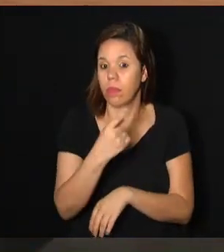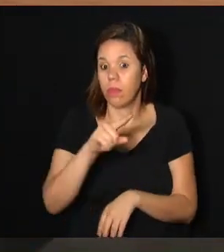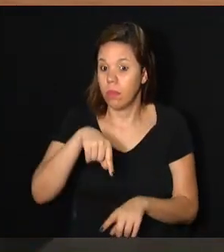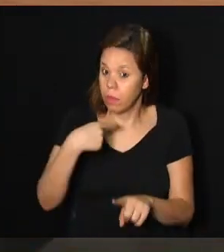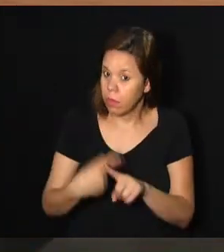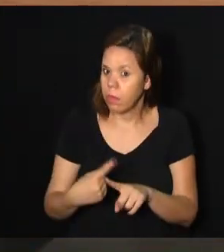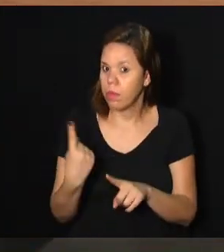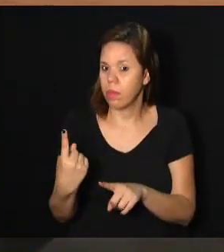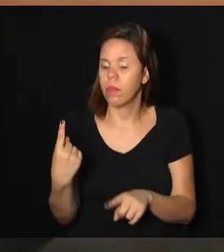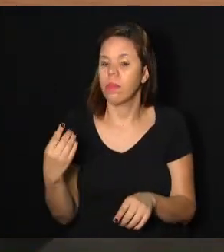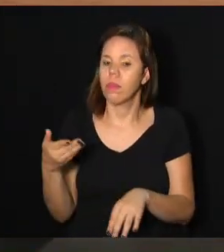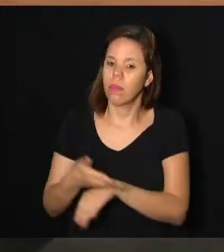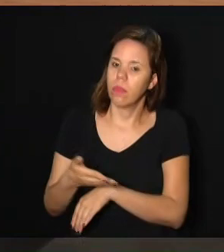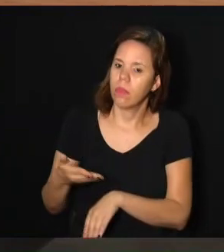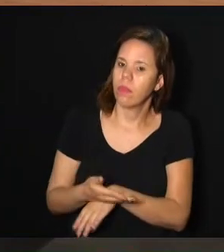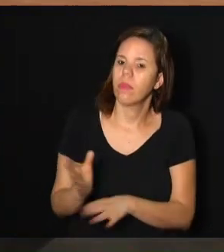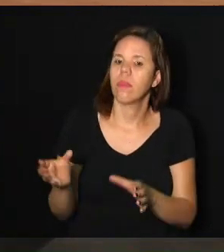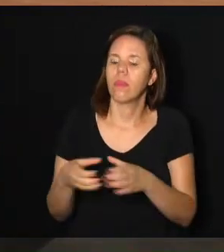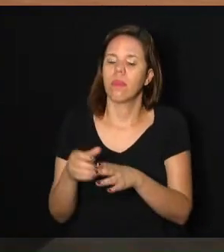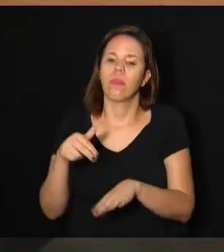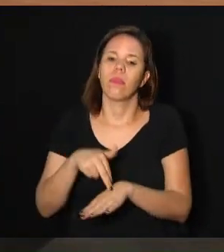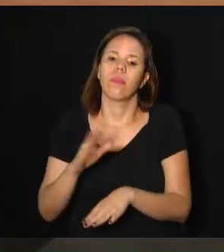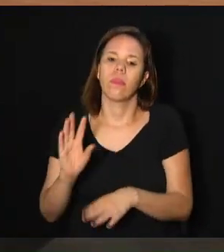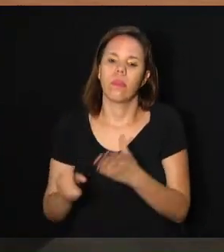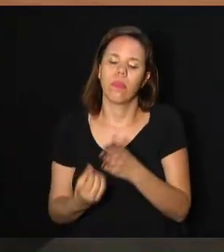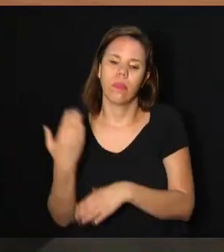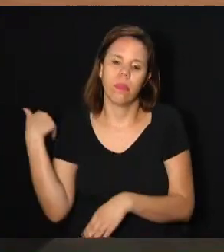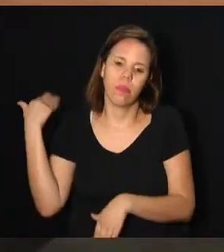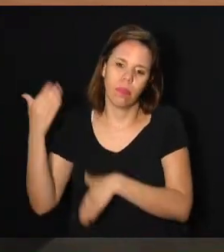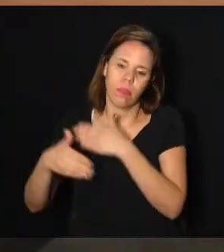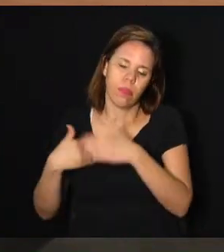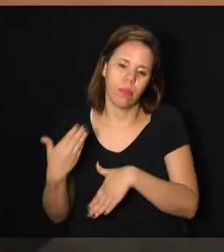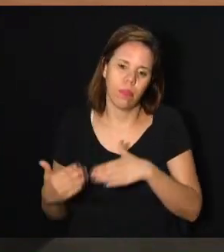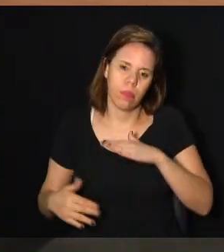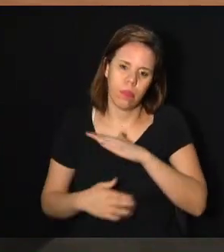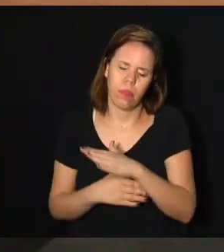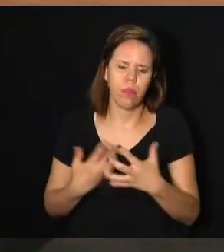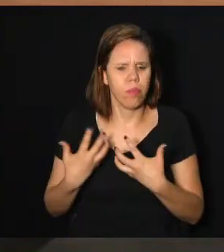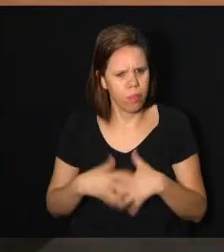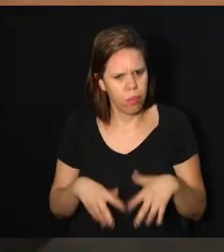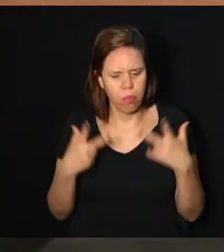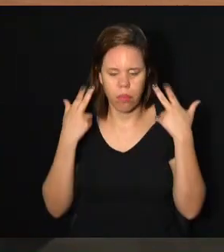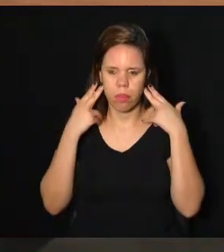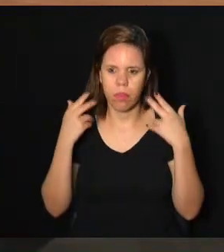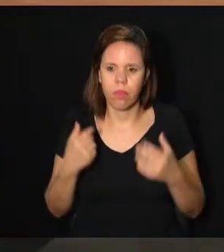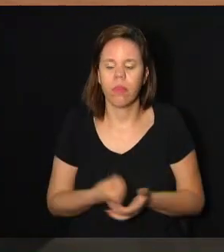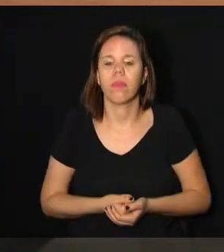bloco. Isso nós já tivemos aqui na casa e funcionava perfeitamente.